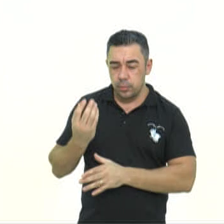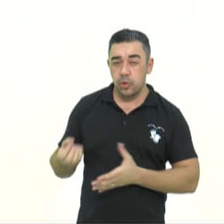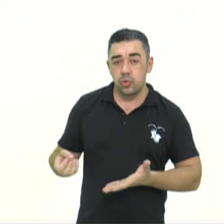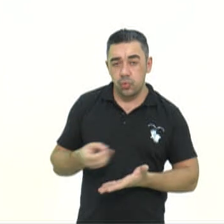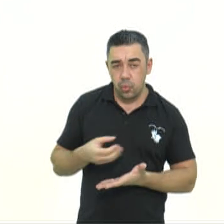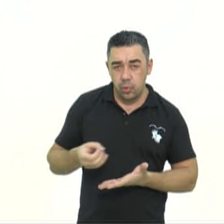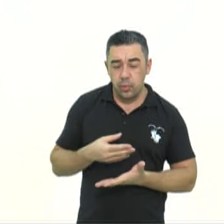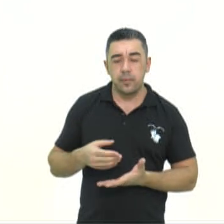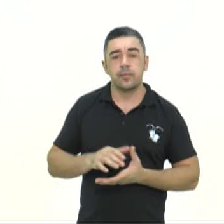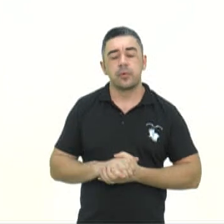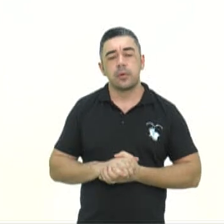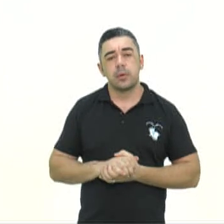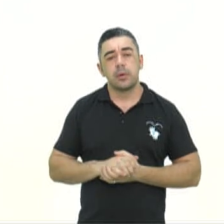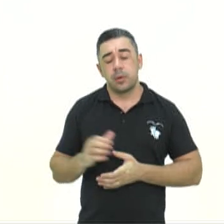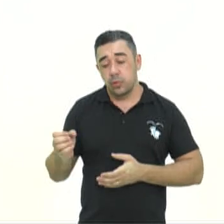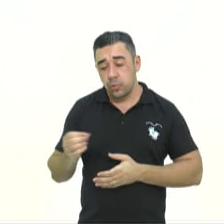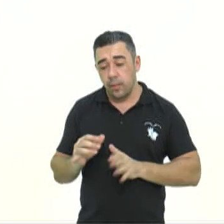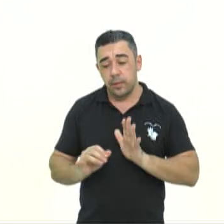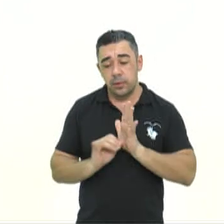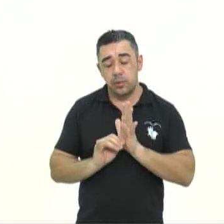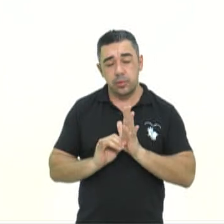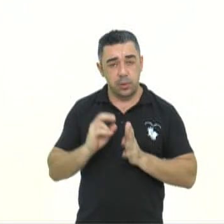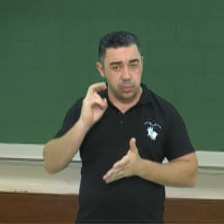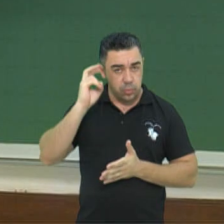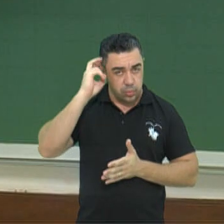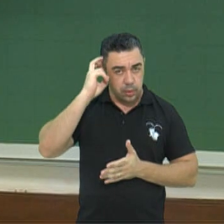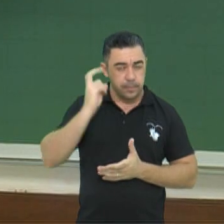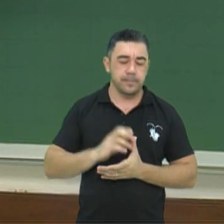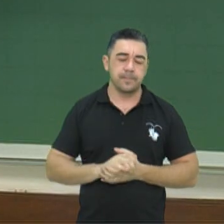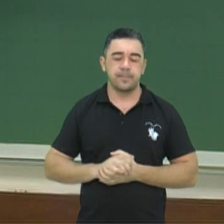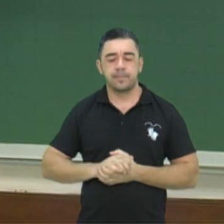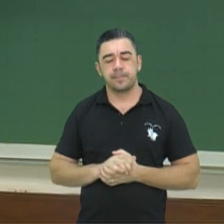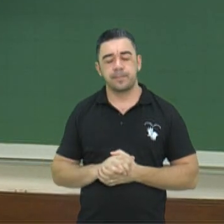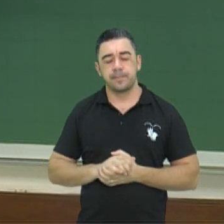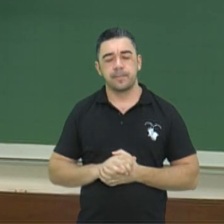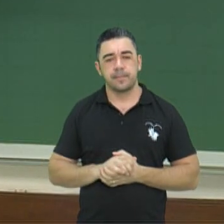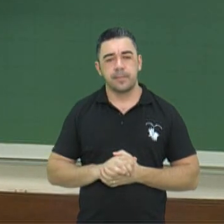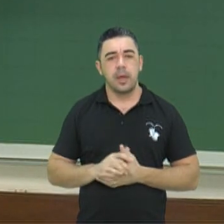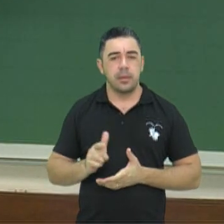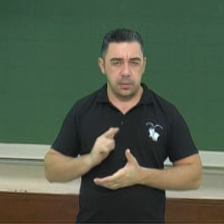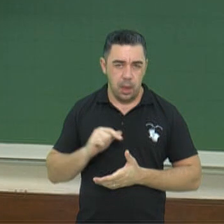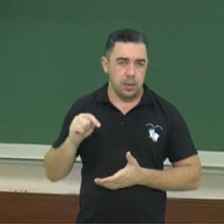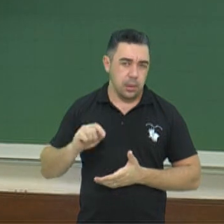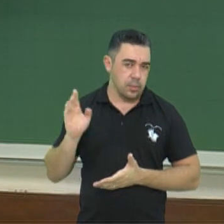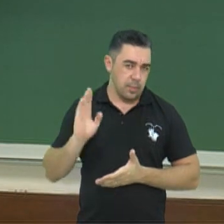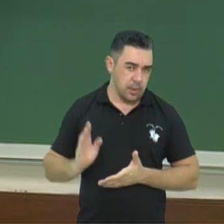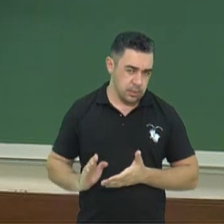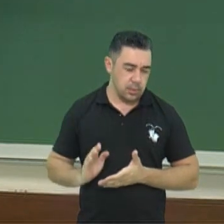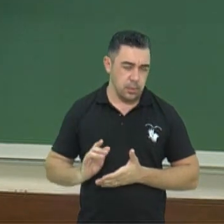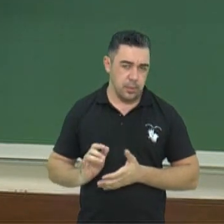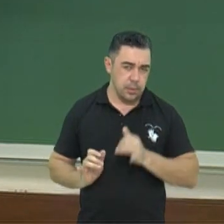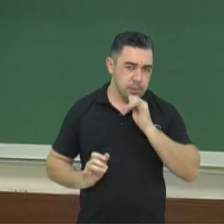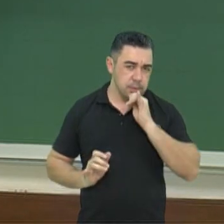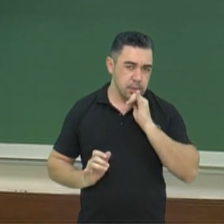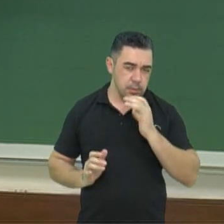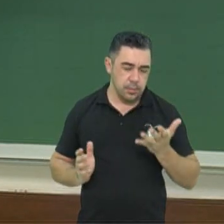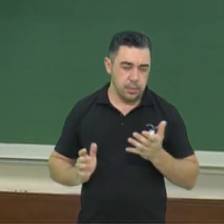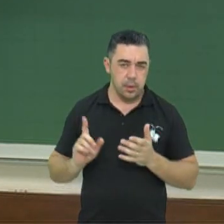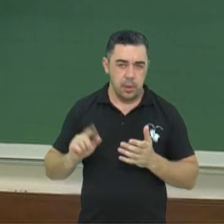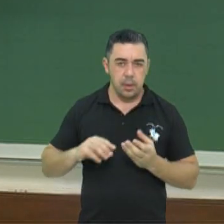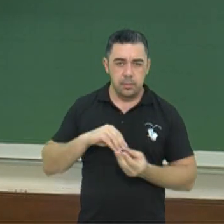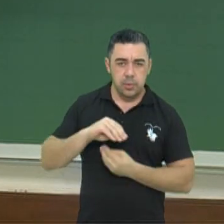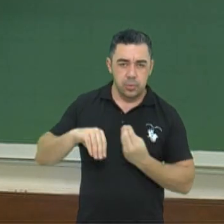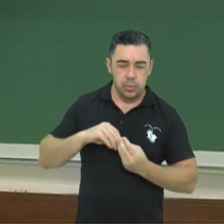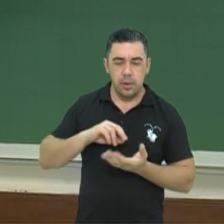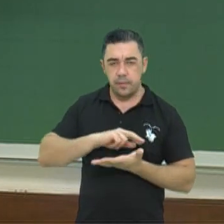novo e das novas identidades culturais. Então nós temos um pouquinho disso no Brasil, né, como exemplo, que é a mistura